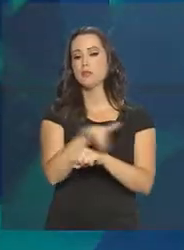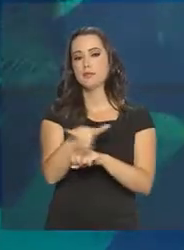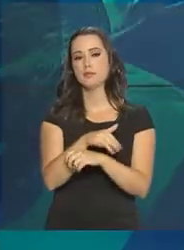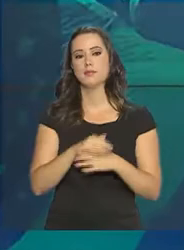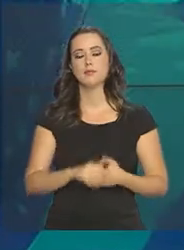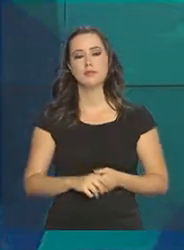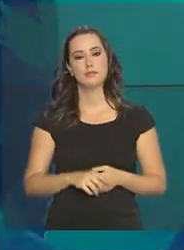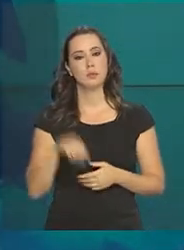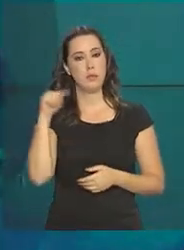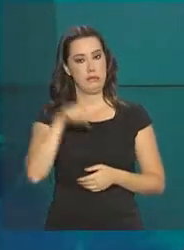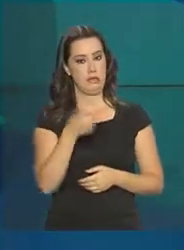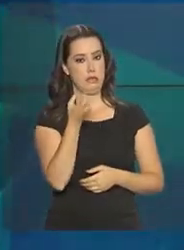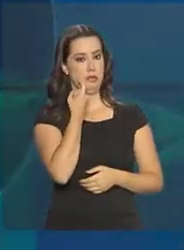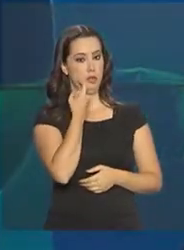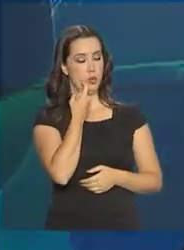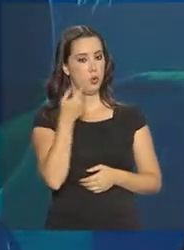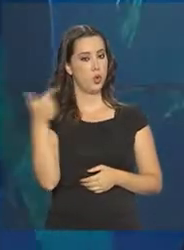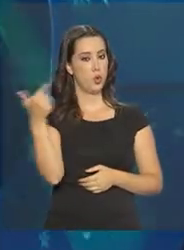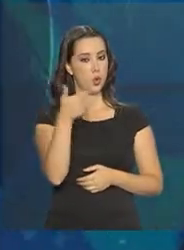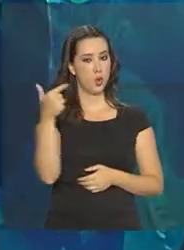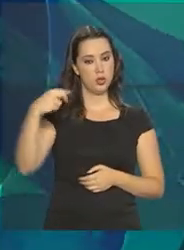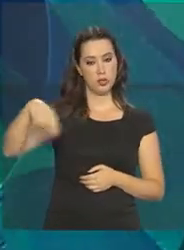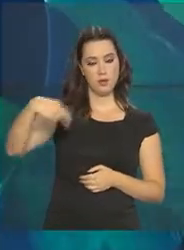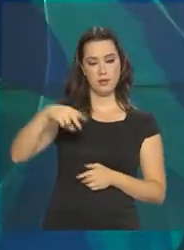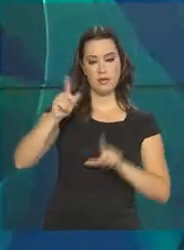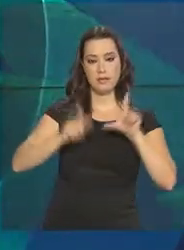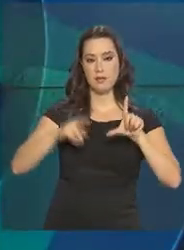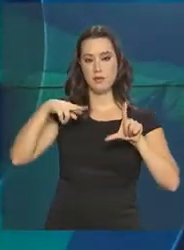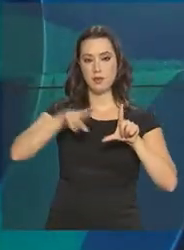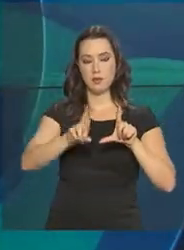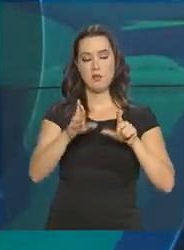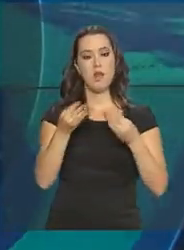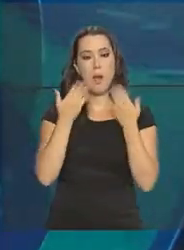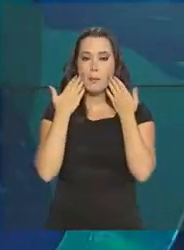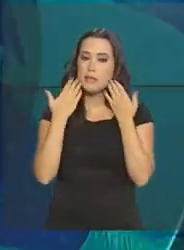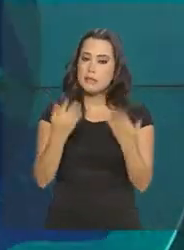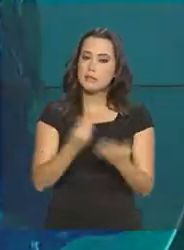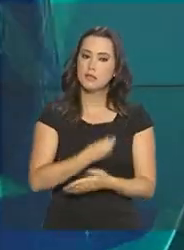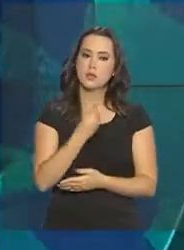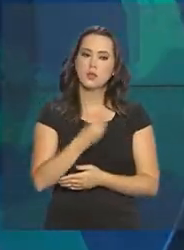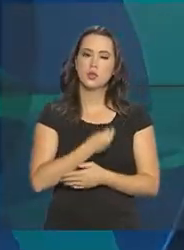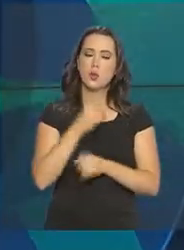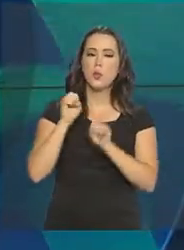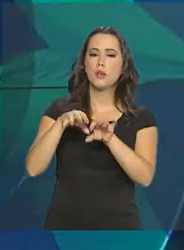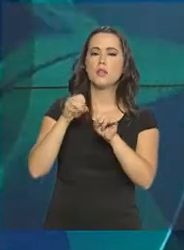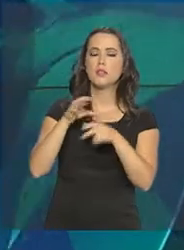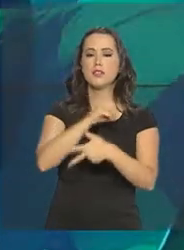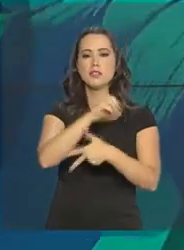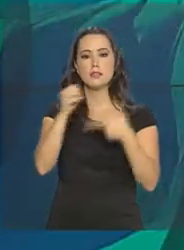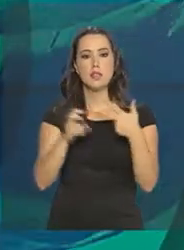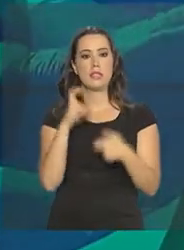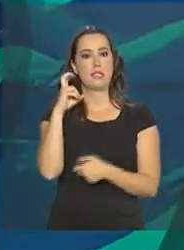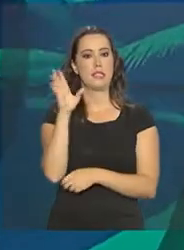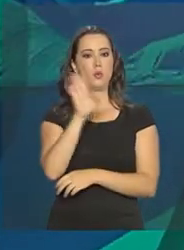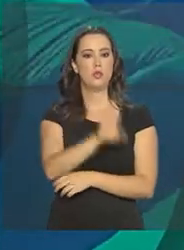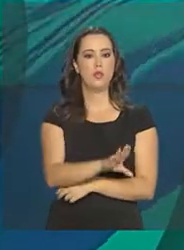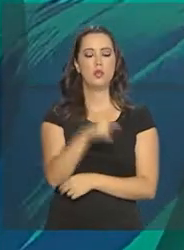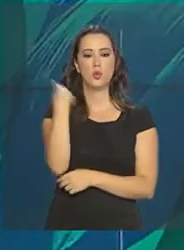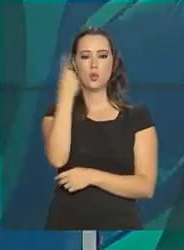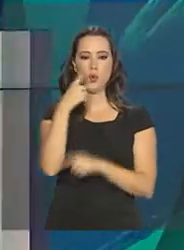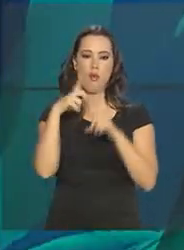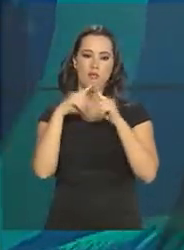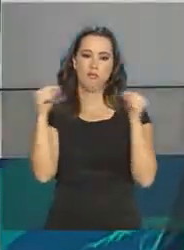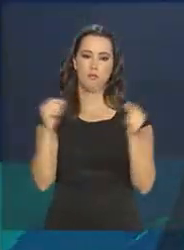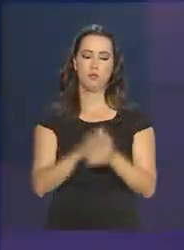e nesta sexta feira 2 de novembro a nbr vai transmitir ao vivo ao longo do enem às cinco da tarde no horário